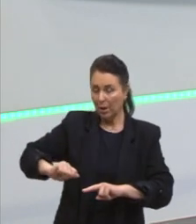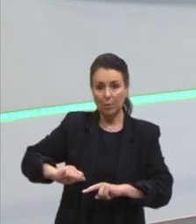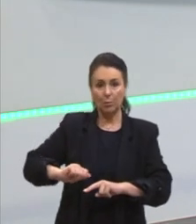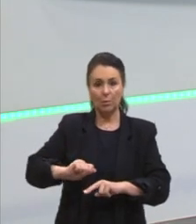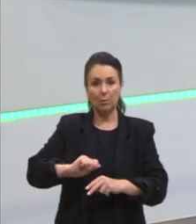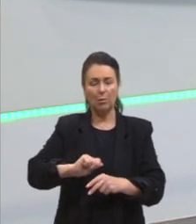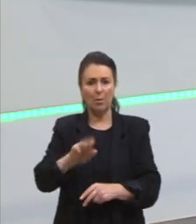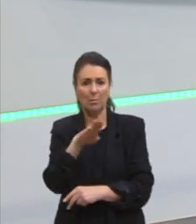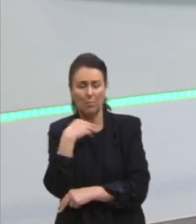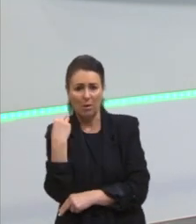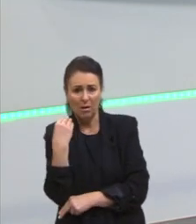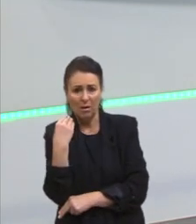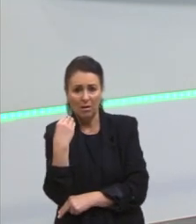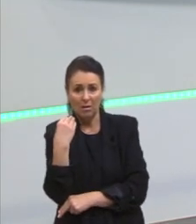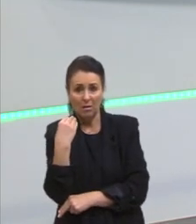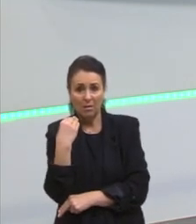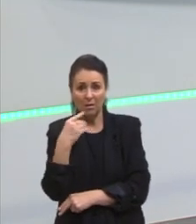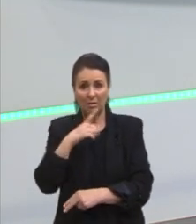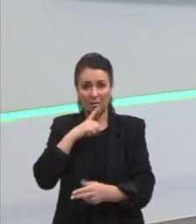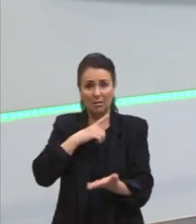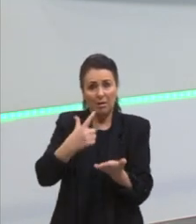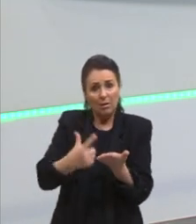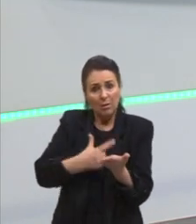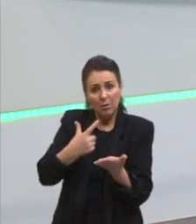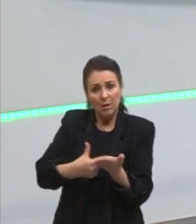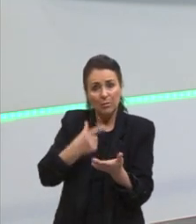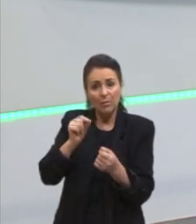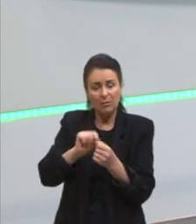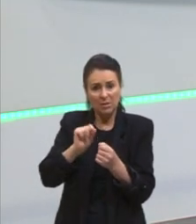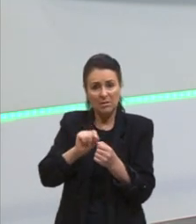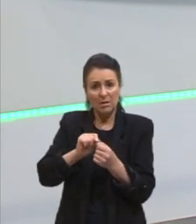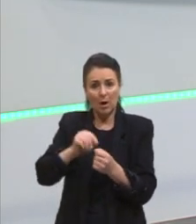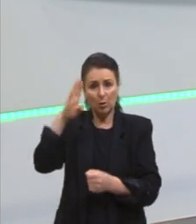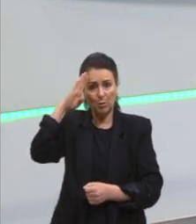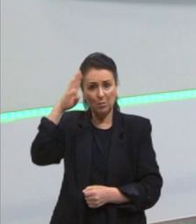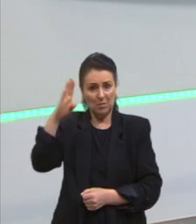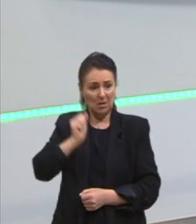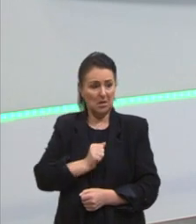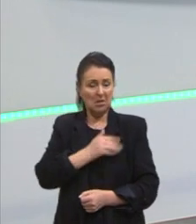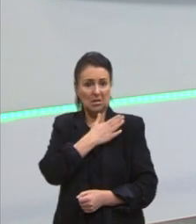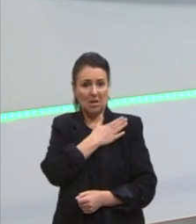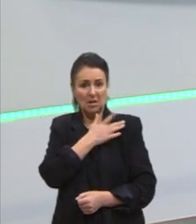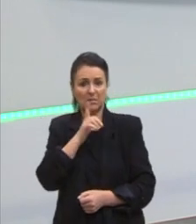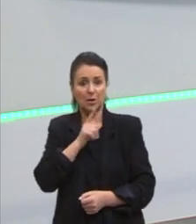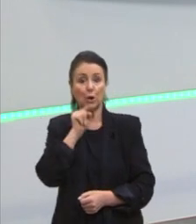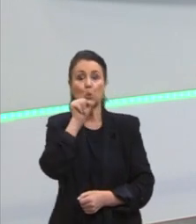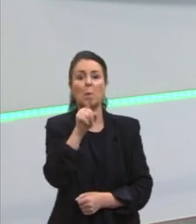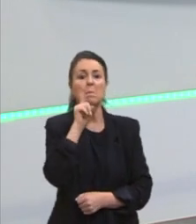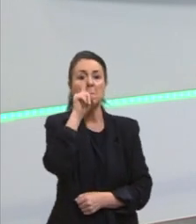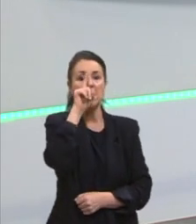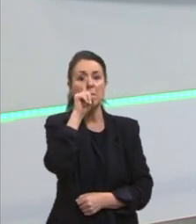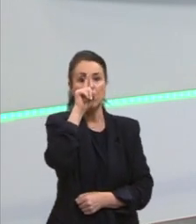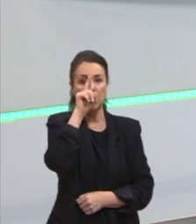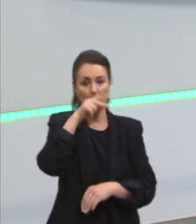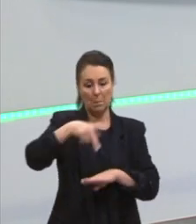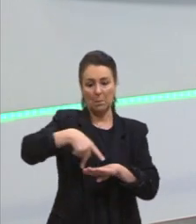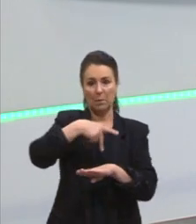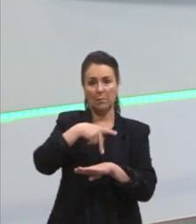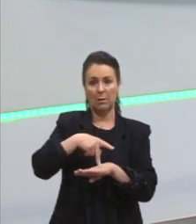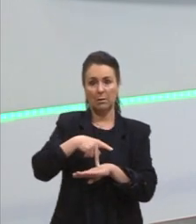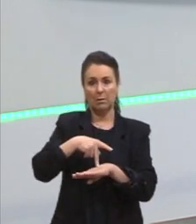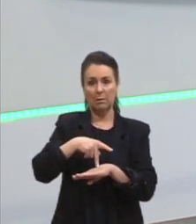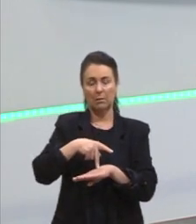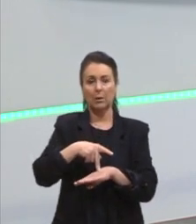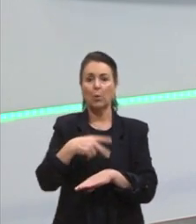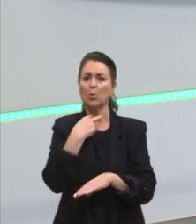só o fato de tu ter um livro já fazer com que os militares achassem que tu era um perigo a pátria né então a gente também não pode defender